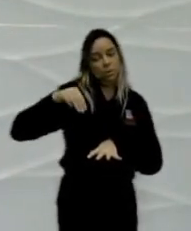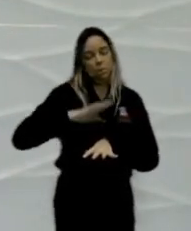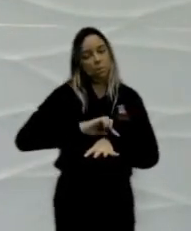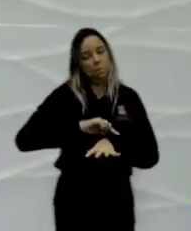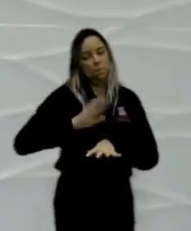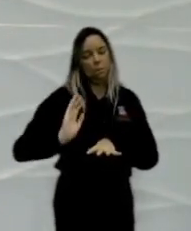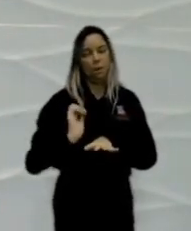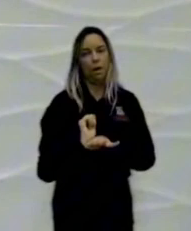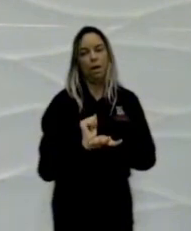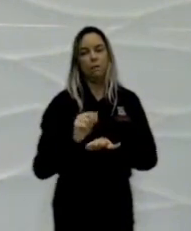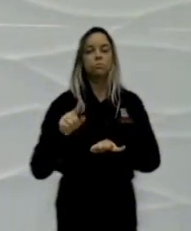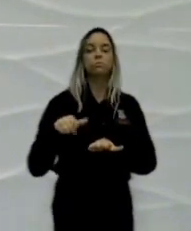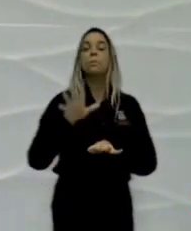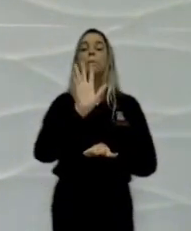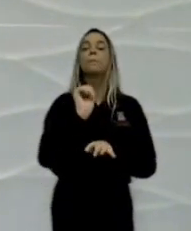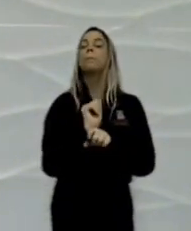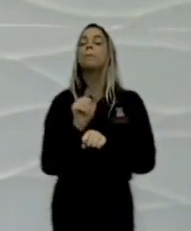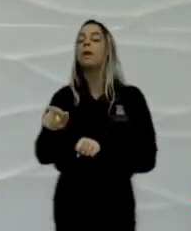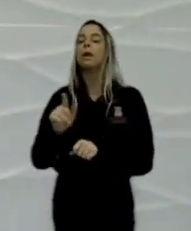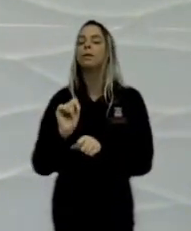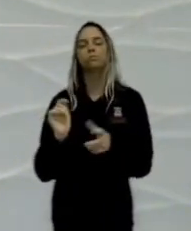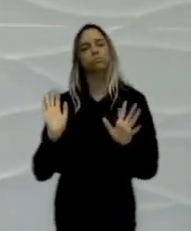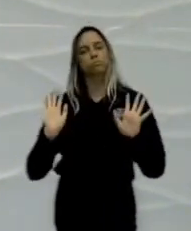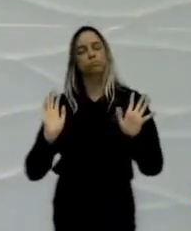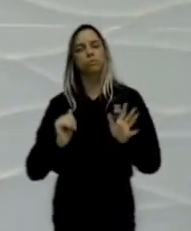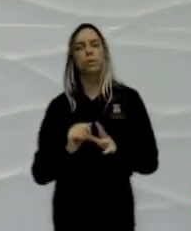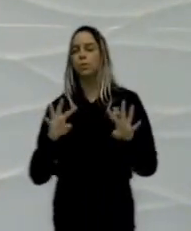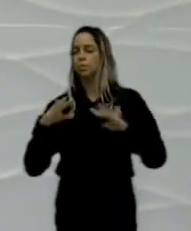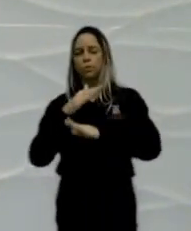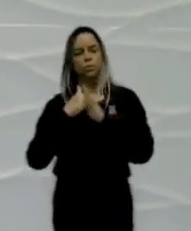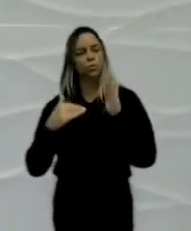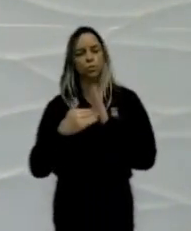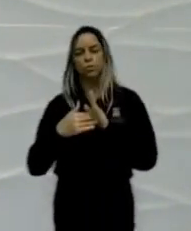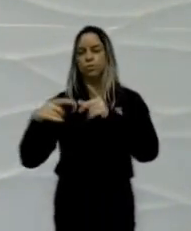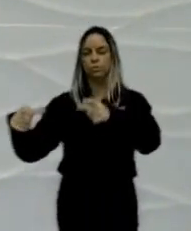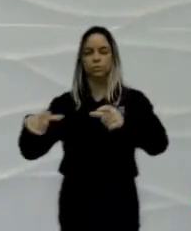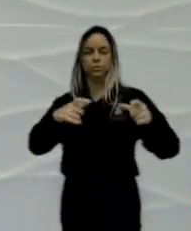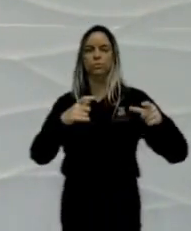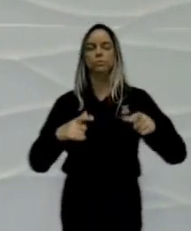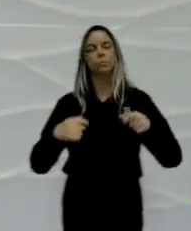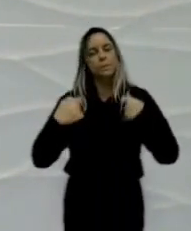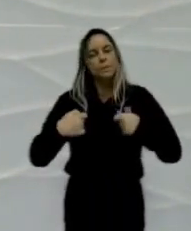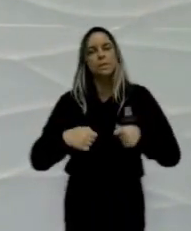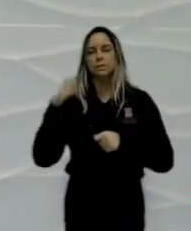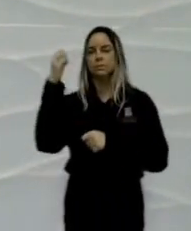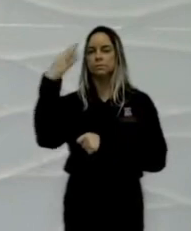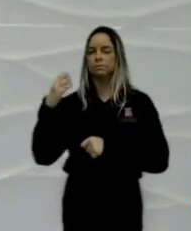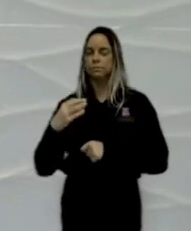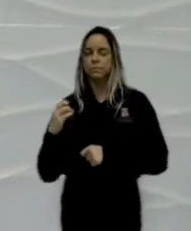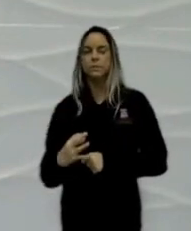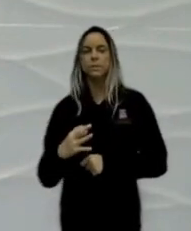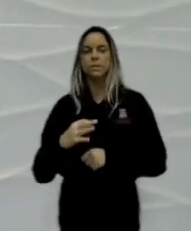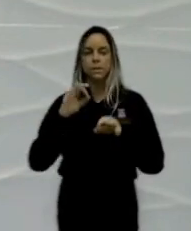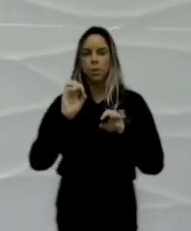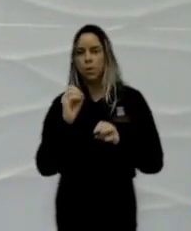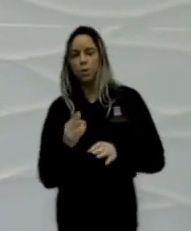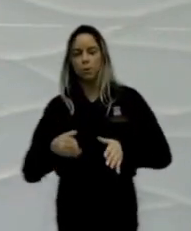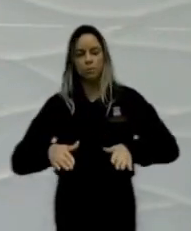autuado. Tá certo? Isso é assim em todo local, mas tem que ter a sinalização devida.